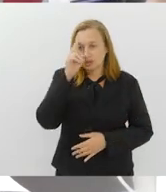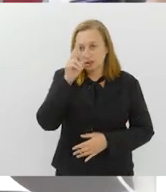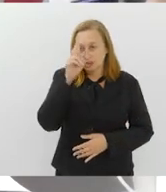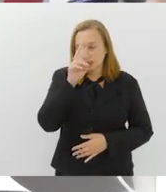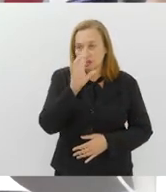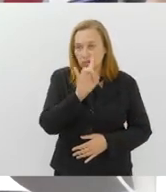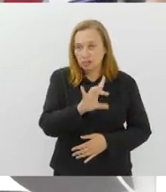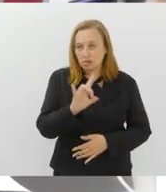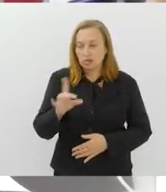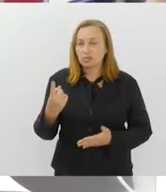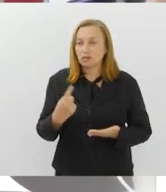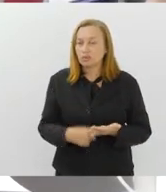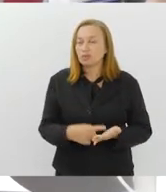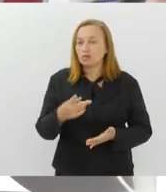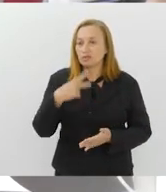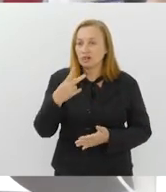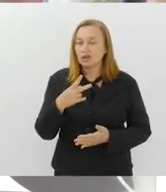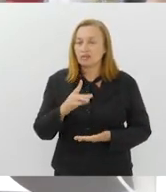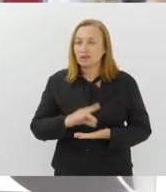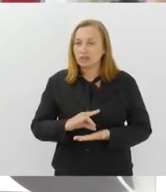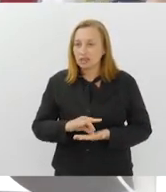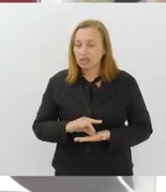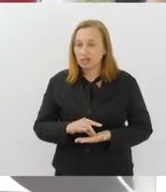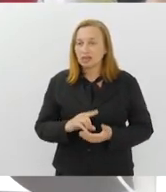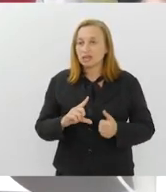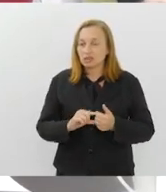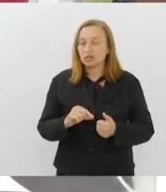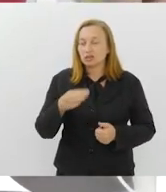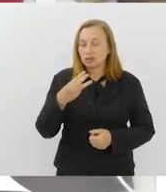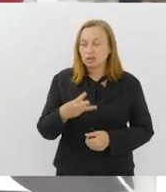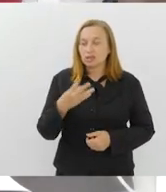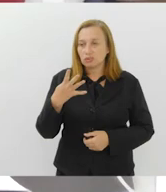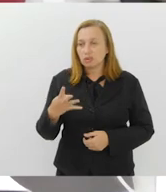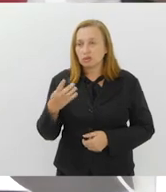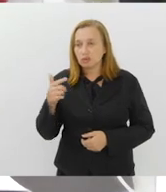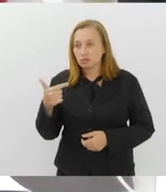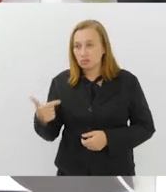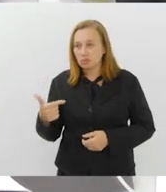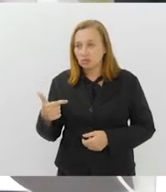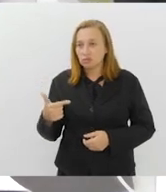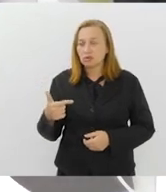depoente tem um compromisso de dizer a verdade na forma do artigo 342 do Código Penal.